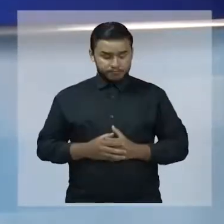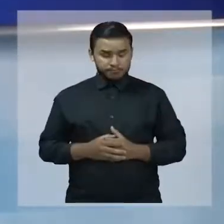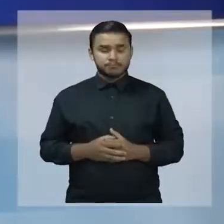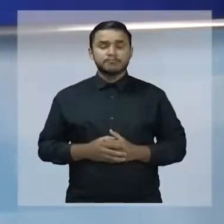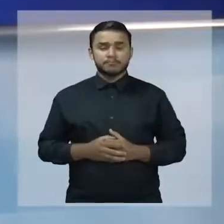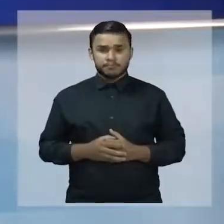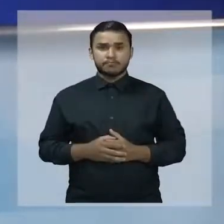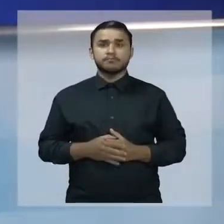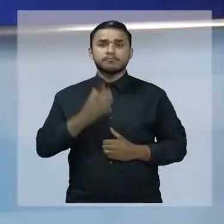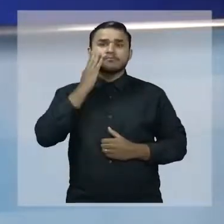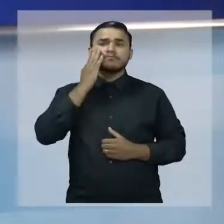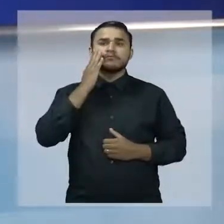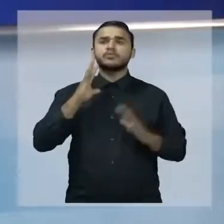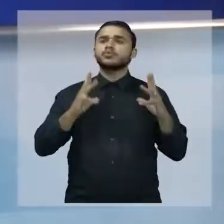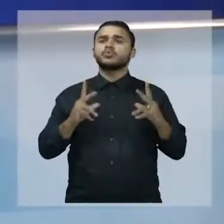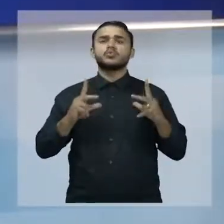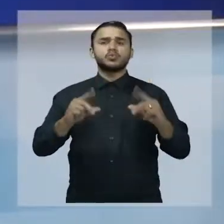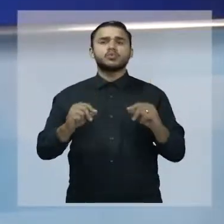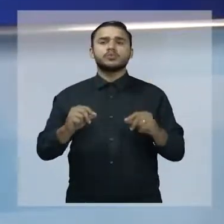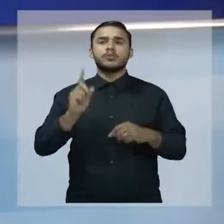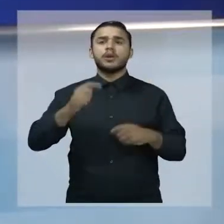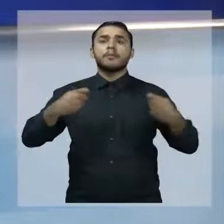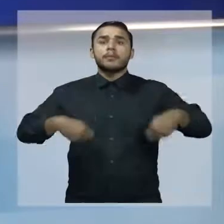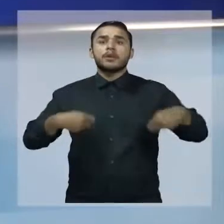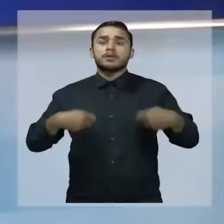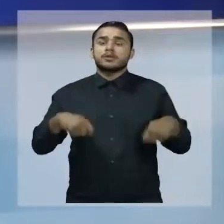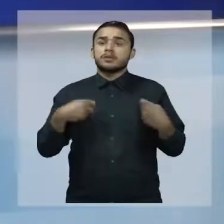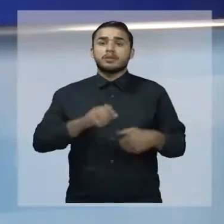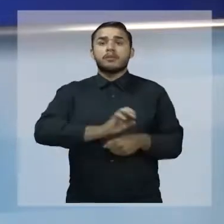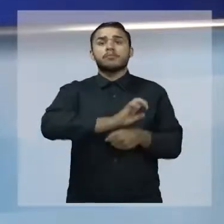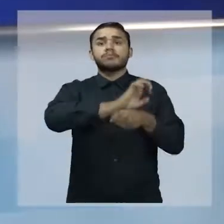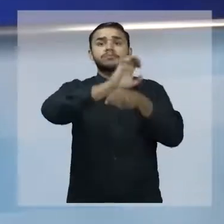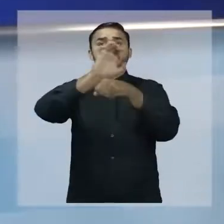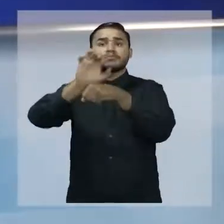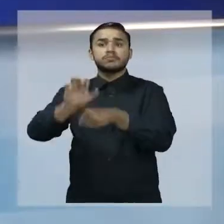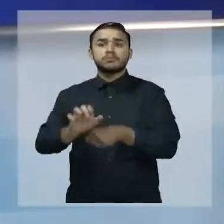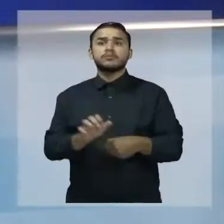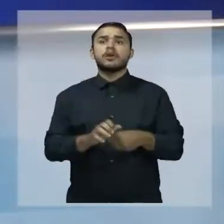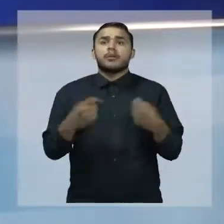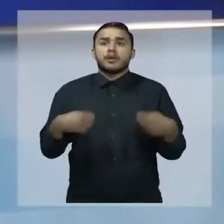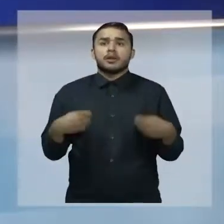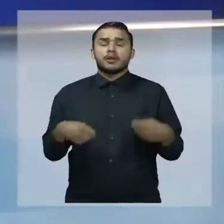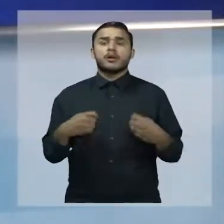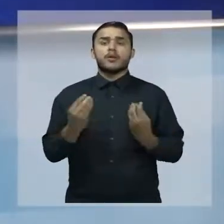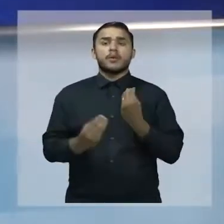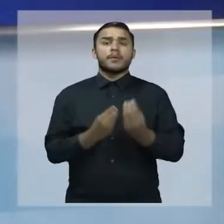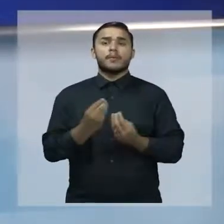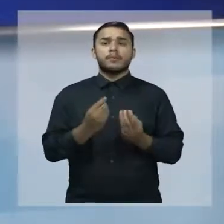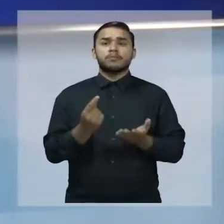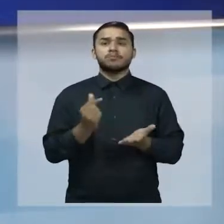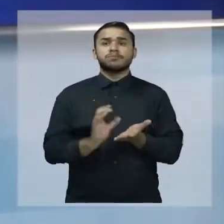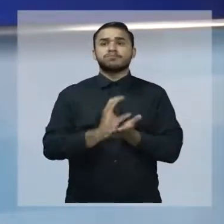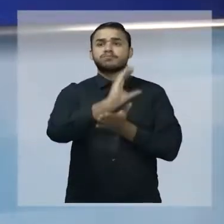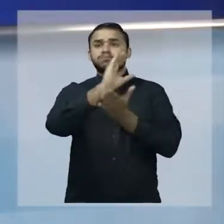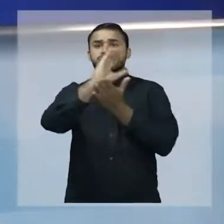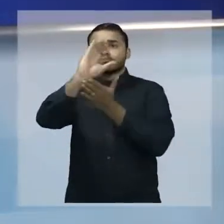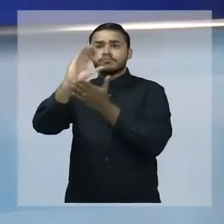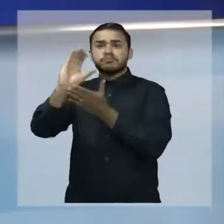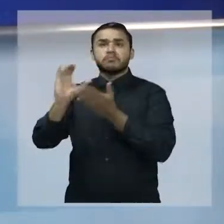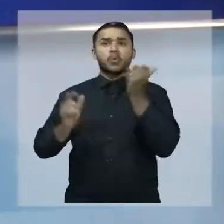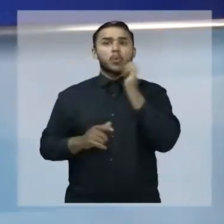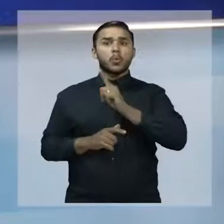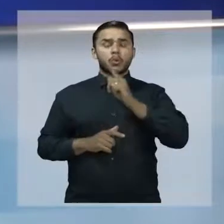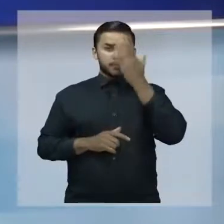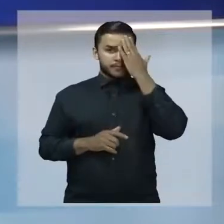as unidades subnacionais possam dispor, no mínimo, dos recursos necessários para fazer face às suas despesas